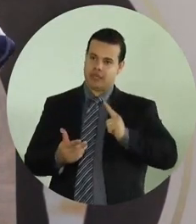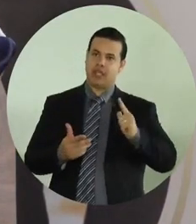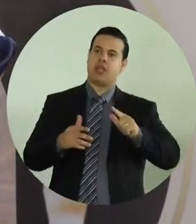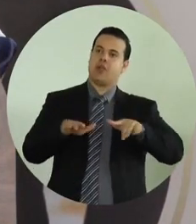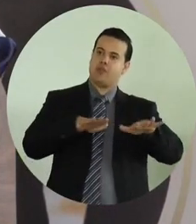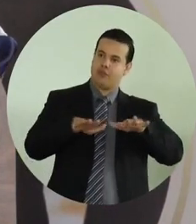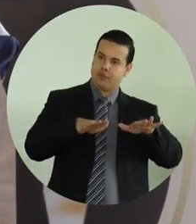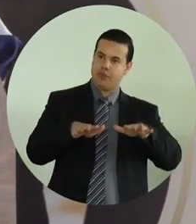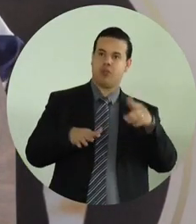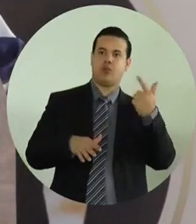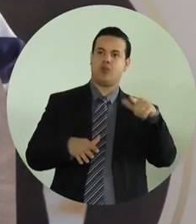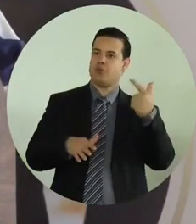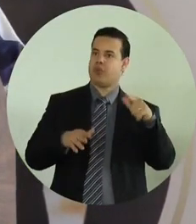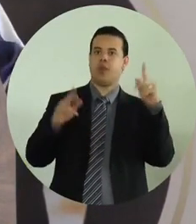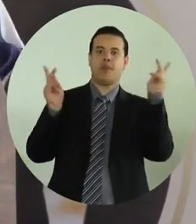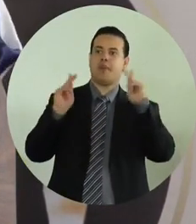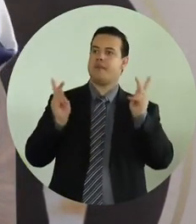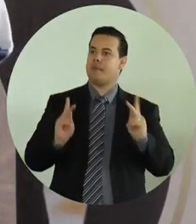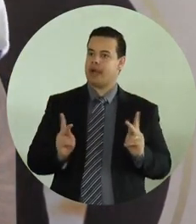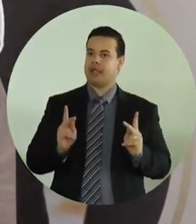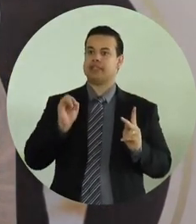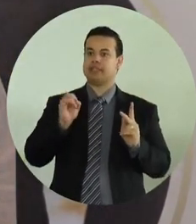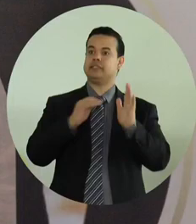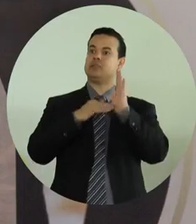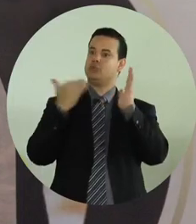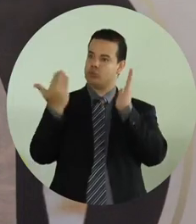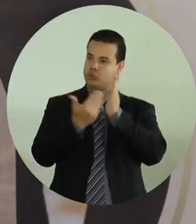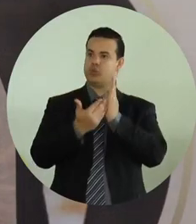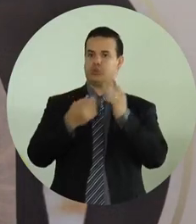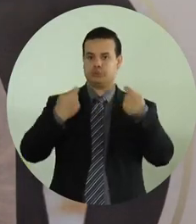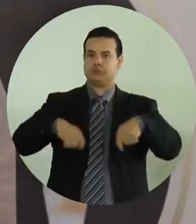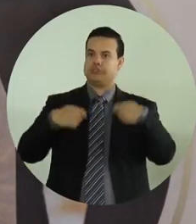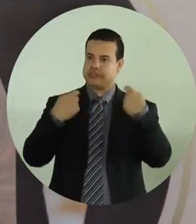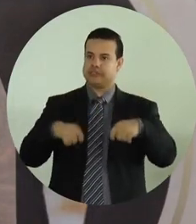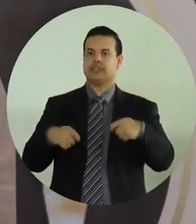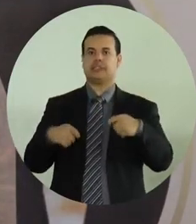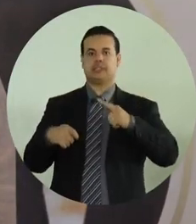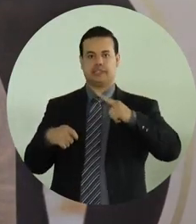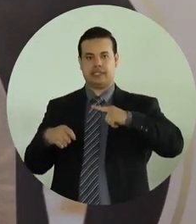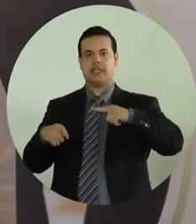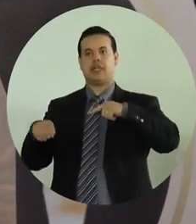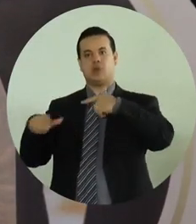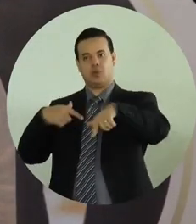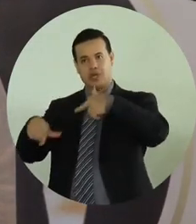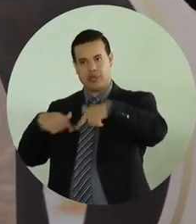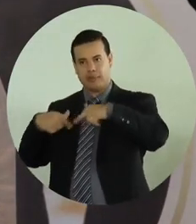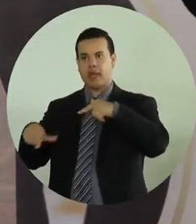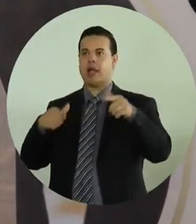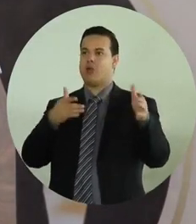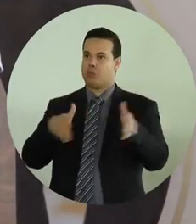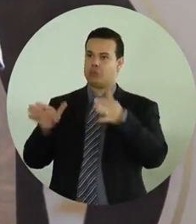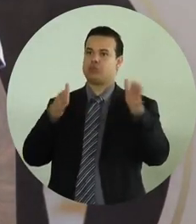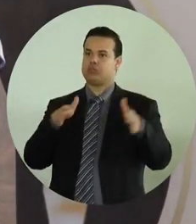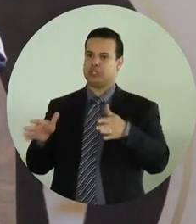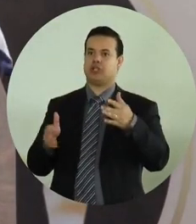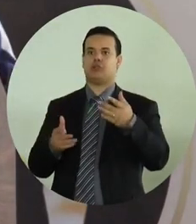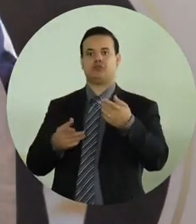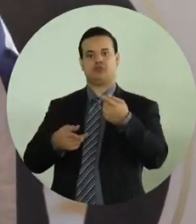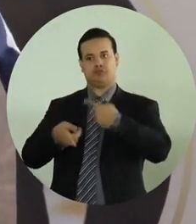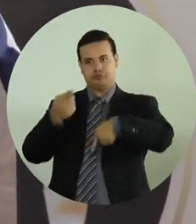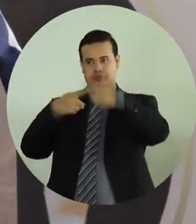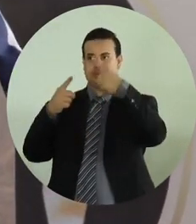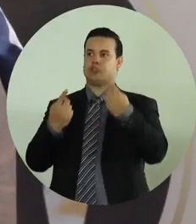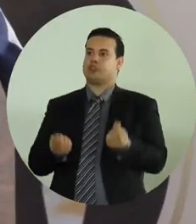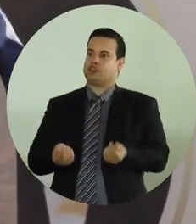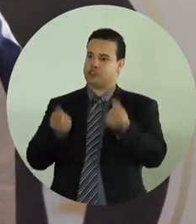há paz se todos não tiverem envolvidos na produção das riquezas da sua